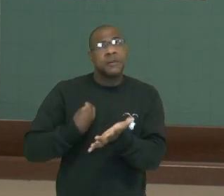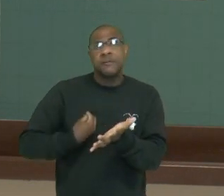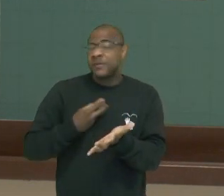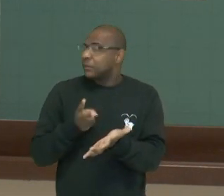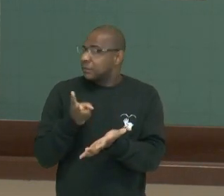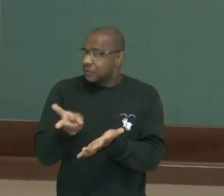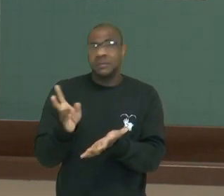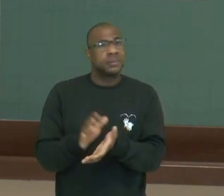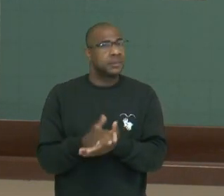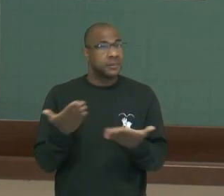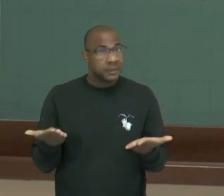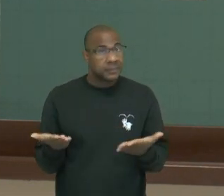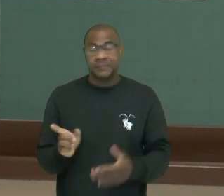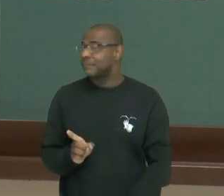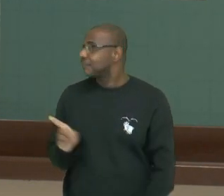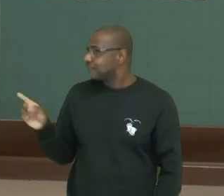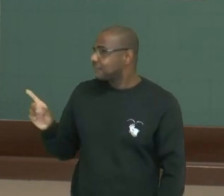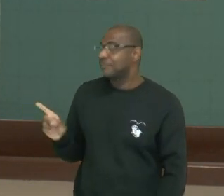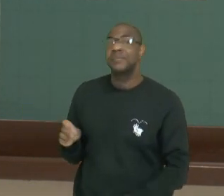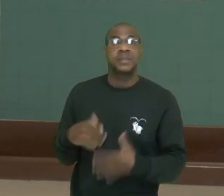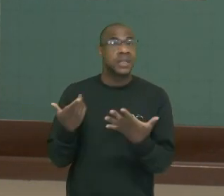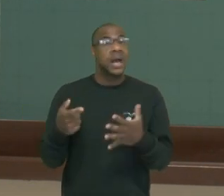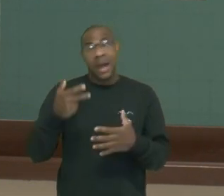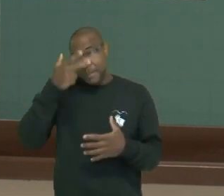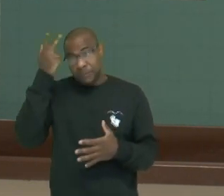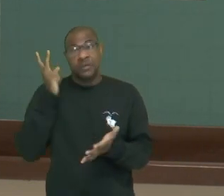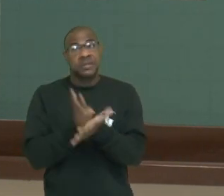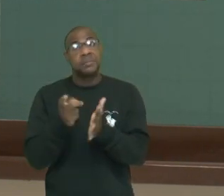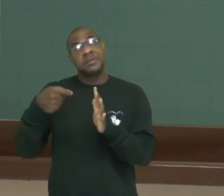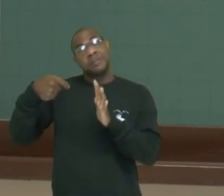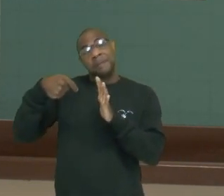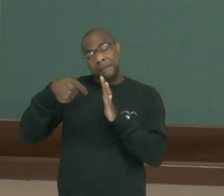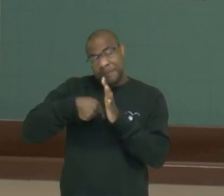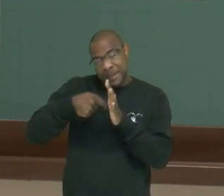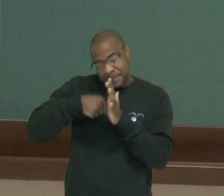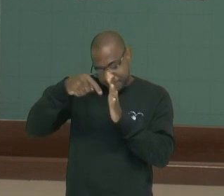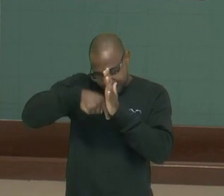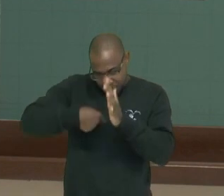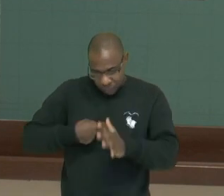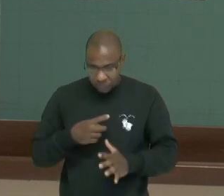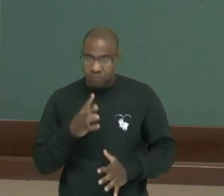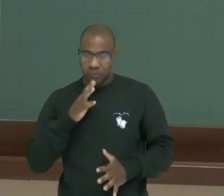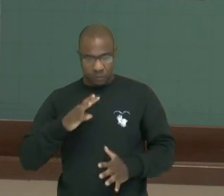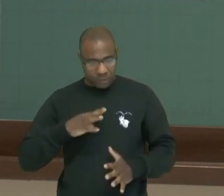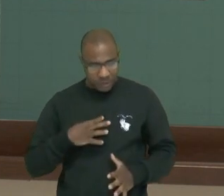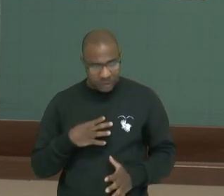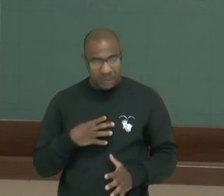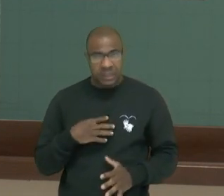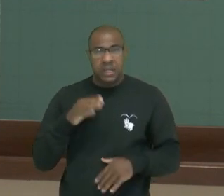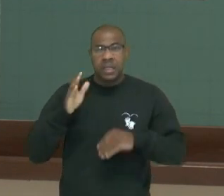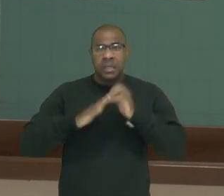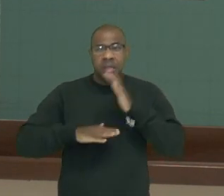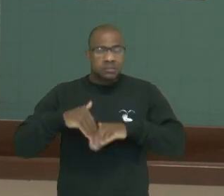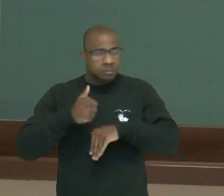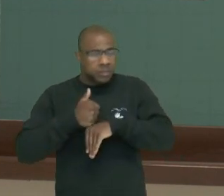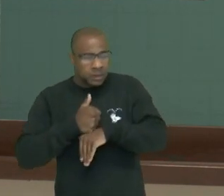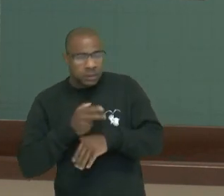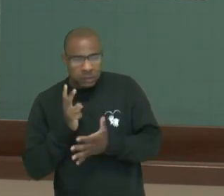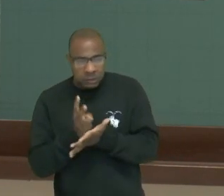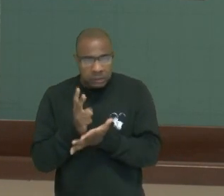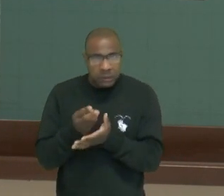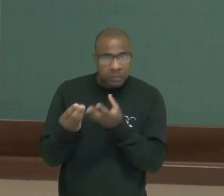da sua opinião. As pessoas sempre se perguntam isso, muitas vezes porque não se conhecem, não sabem dos seus interesses.